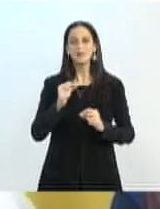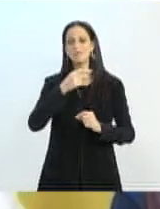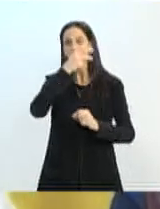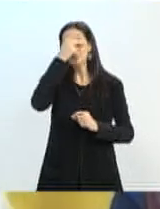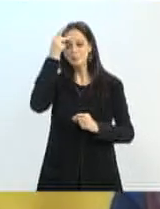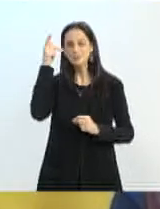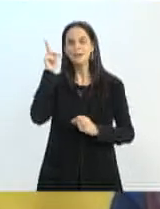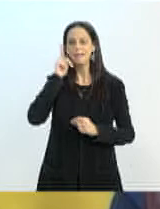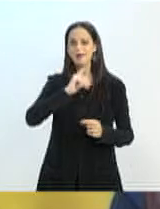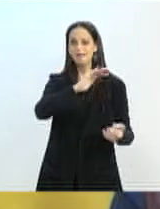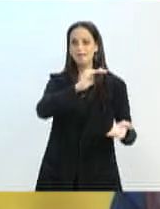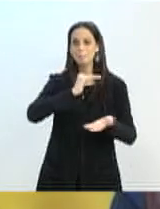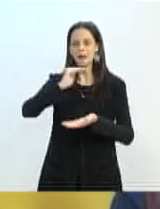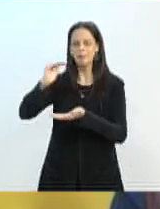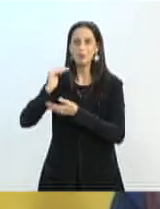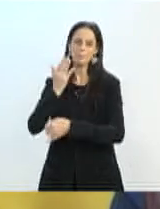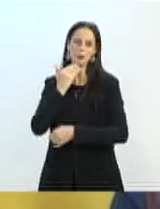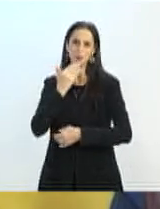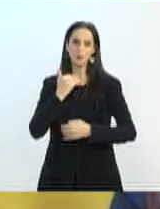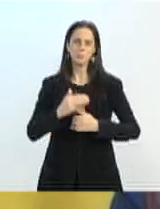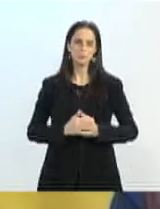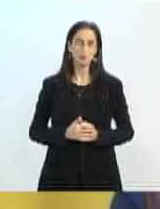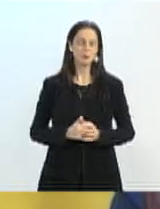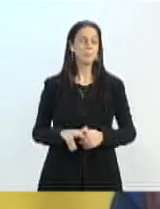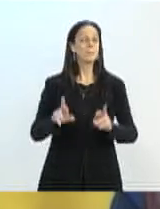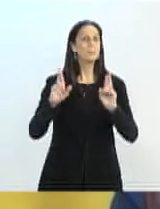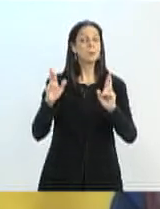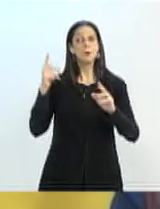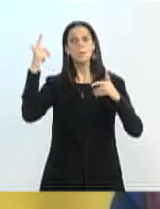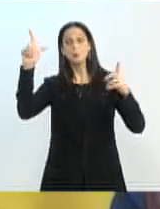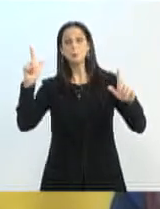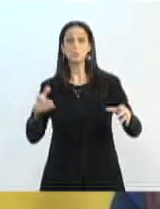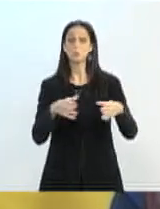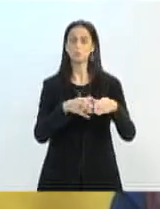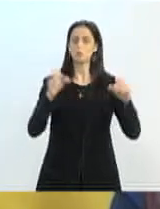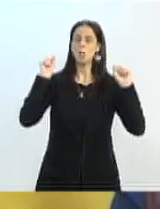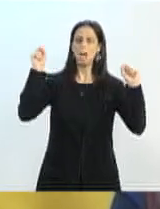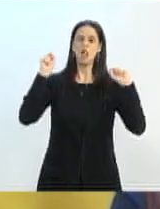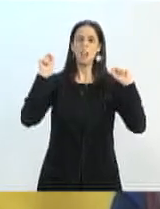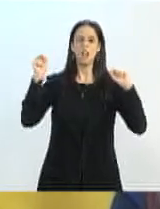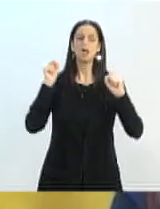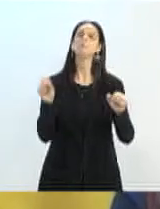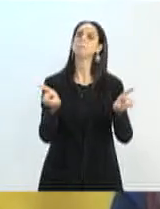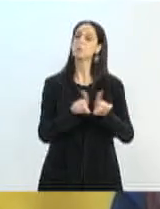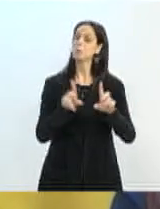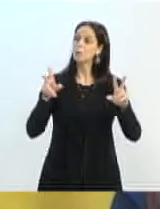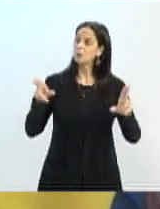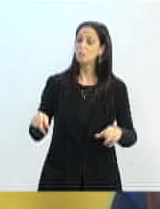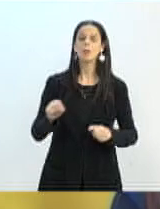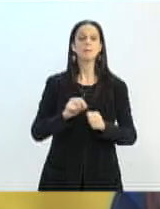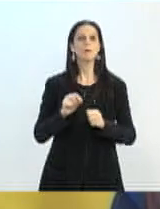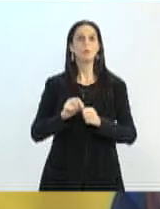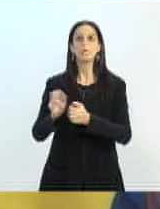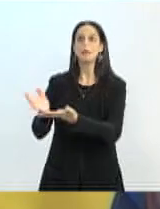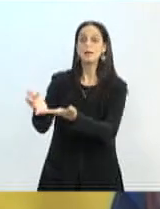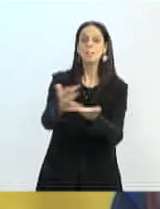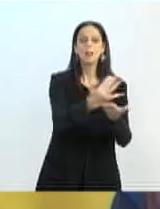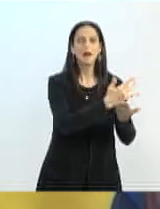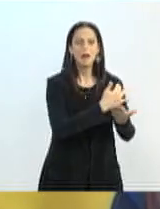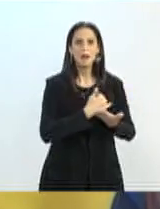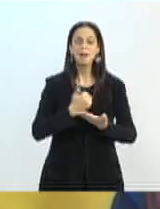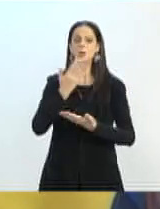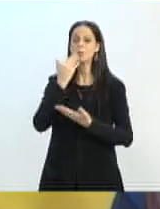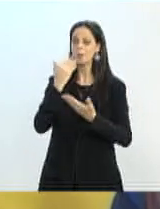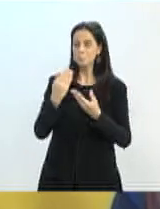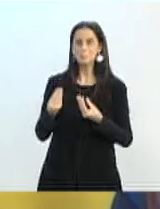Isso é bacana, é importante, e eu espero que outras torcidas organizadas, né, possam também seguir esse exemplo da Fla